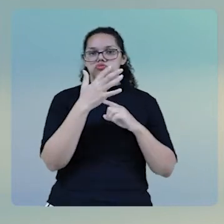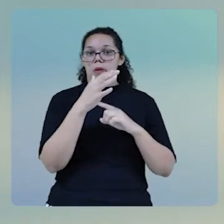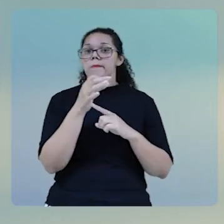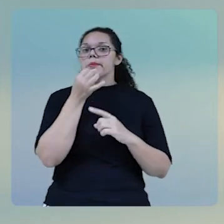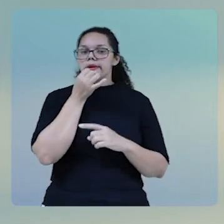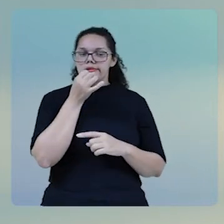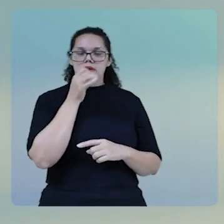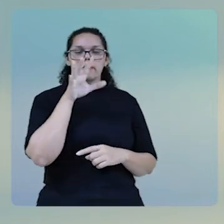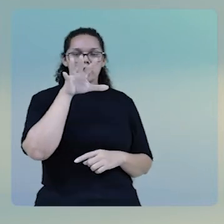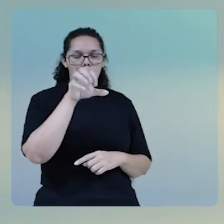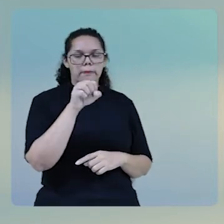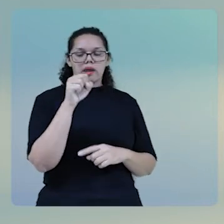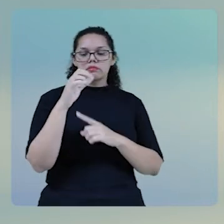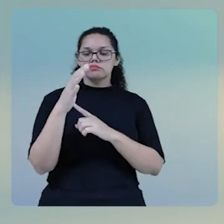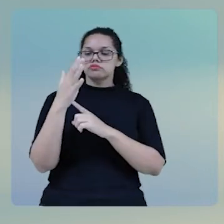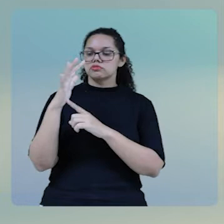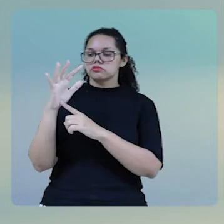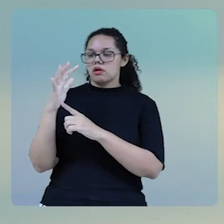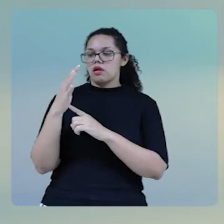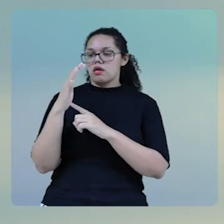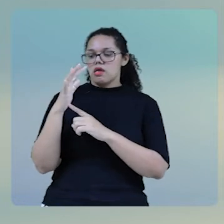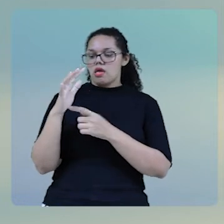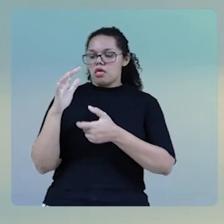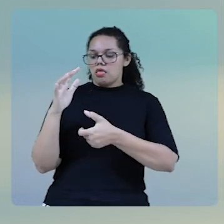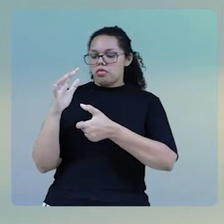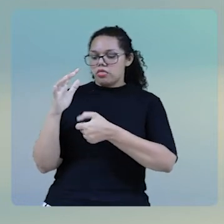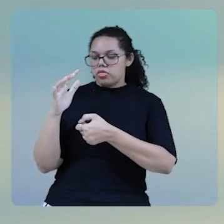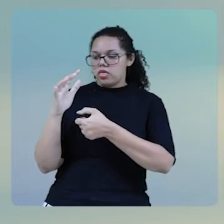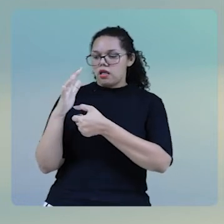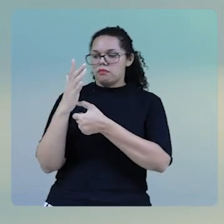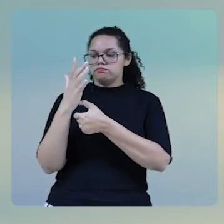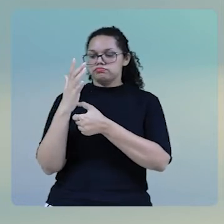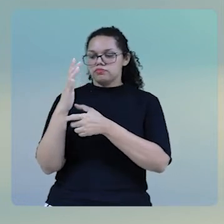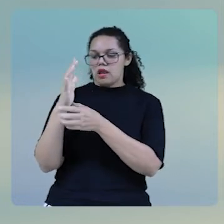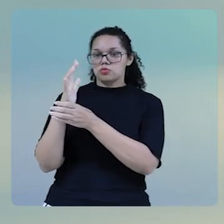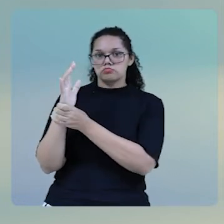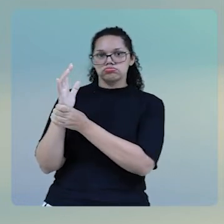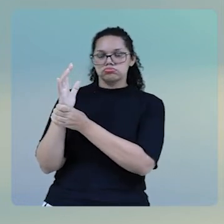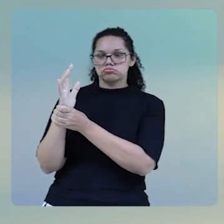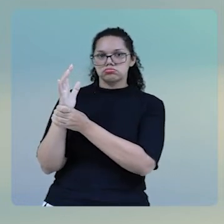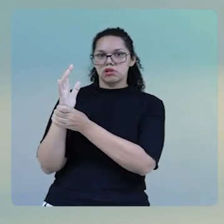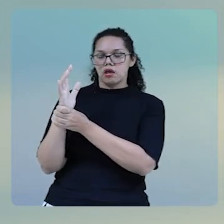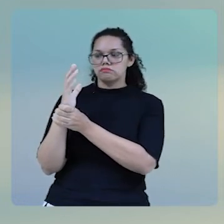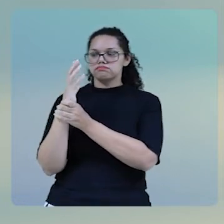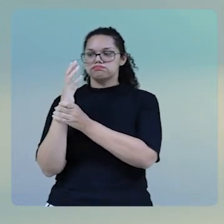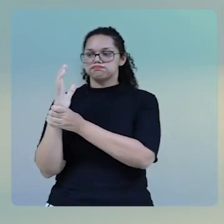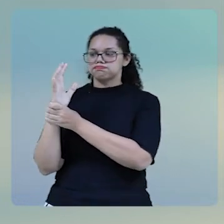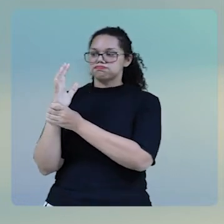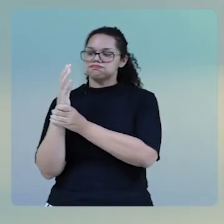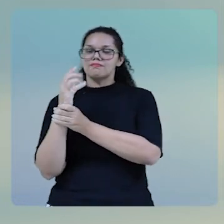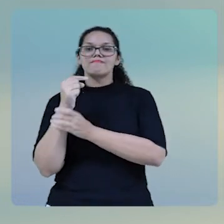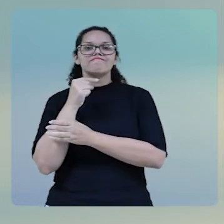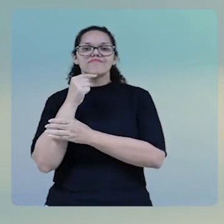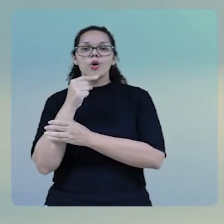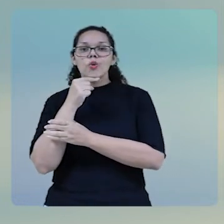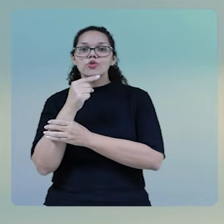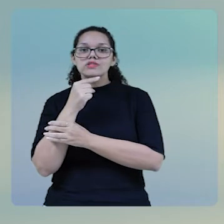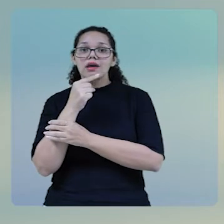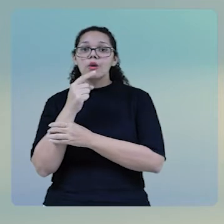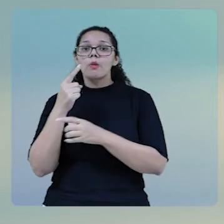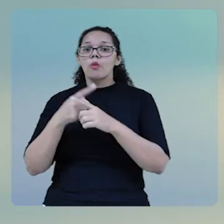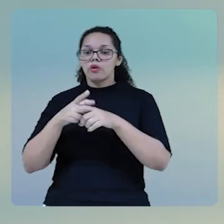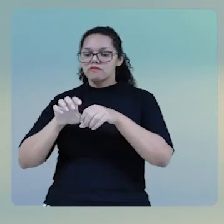ventilador em casa parado, segurar a hélice dele, ligar, ele quer girar e não consegue. Por que não consegue? Você travou a